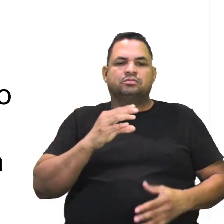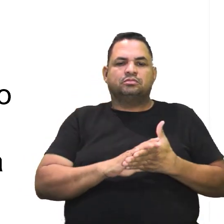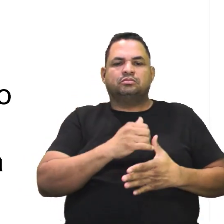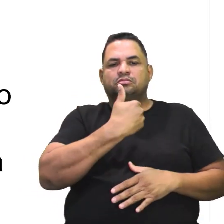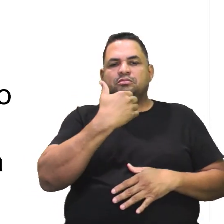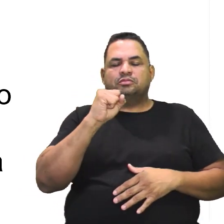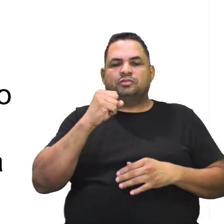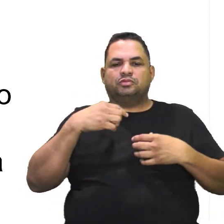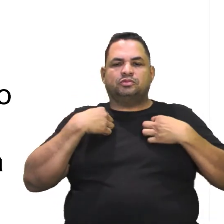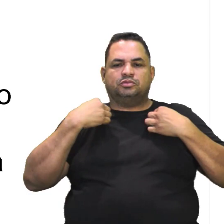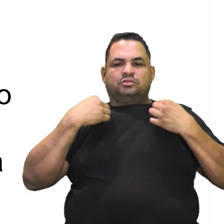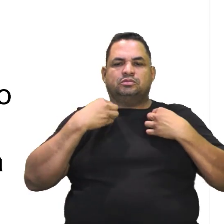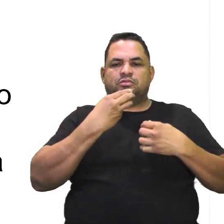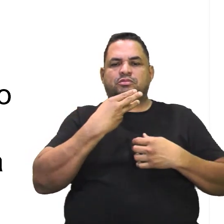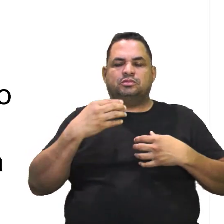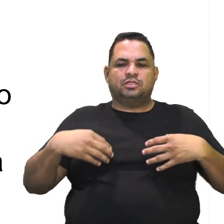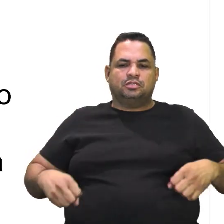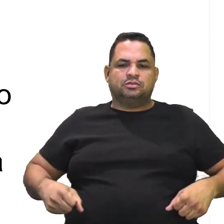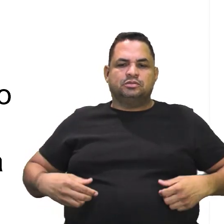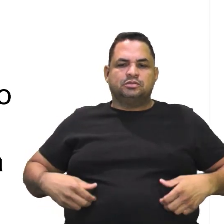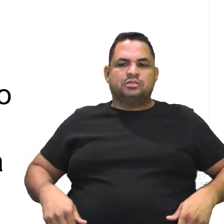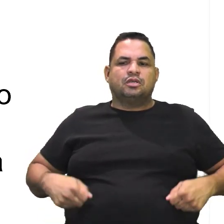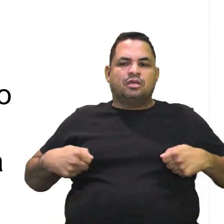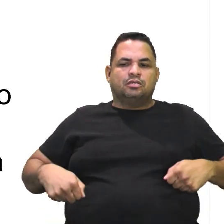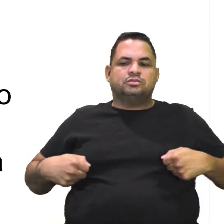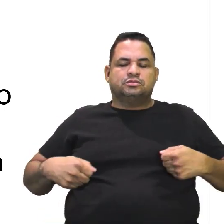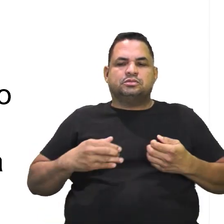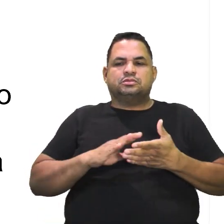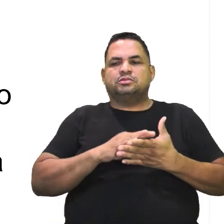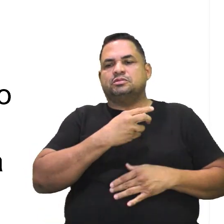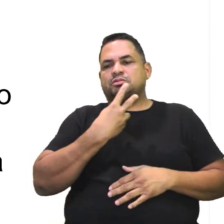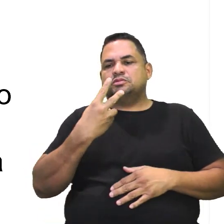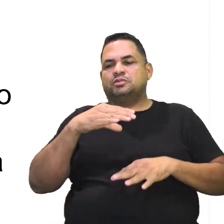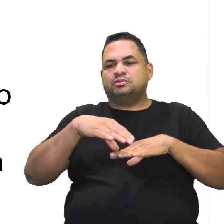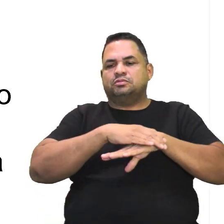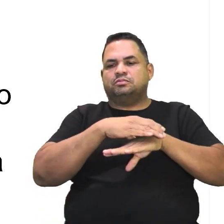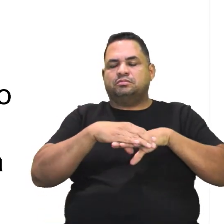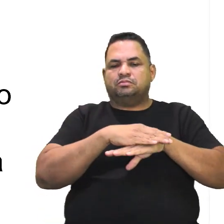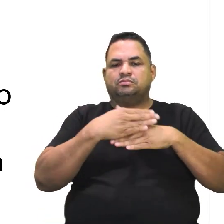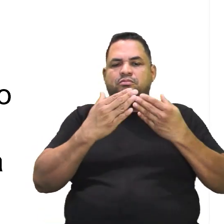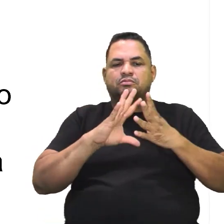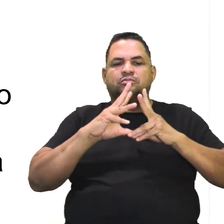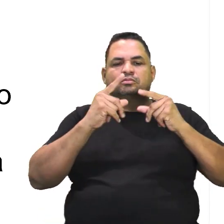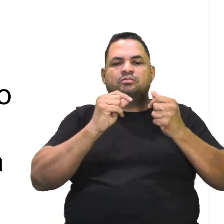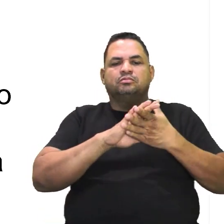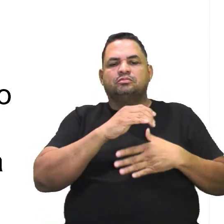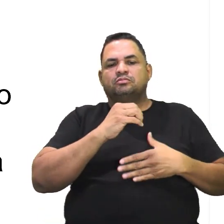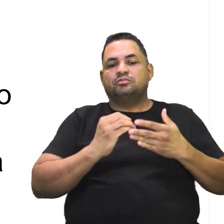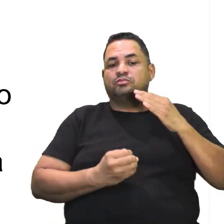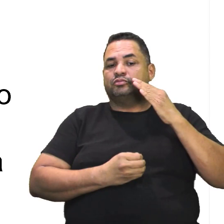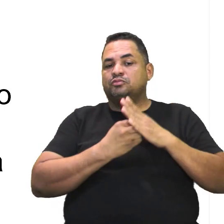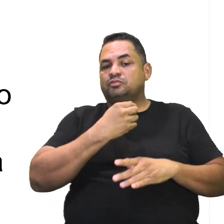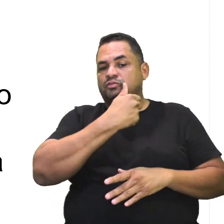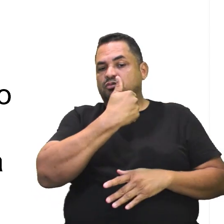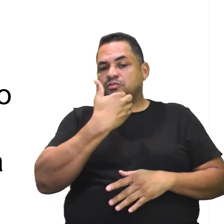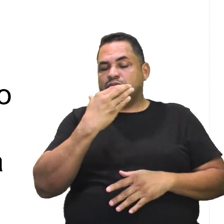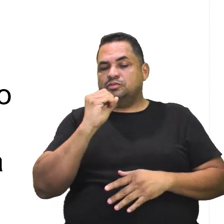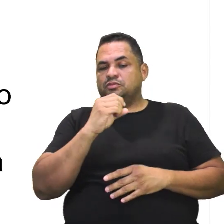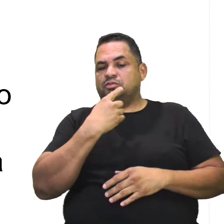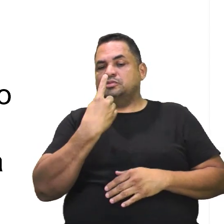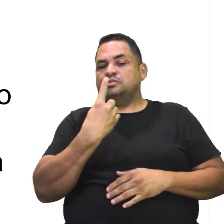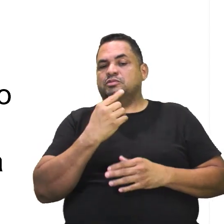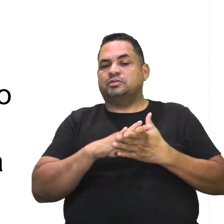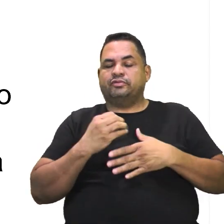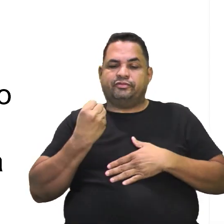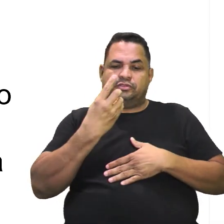18 camisetas, 3 calças e 2 sapatos. E então, tudo isso gerou os 10 quilos? 10 quilos. Tanto na viagem